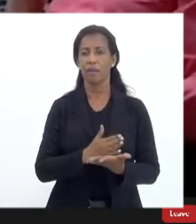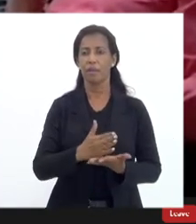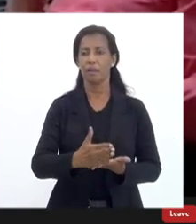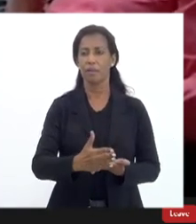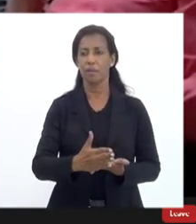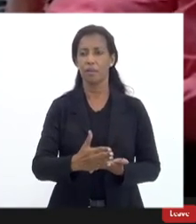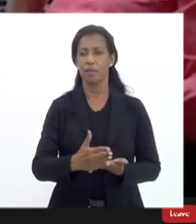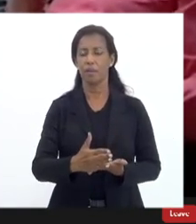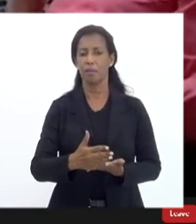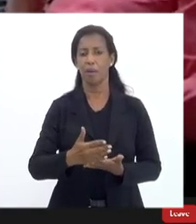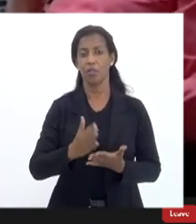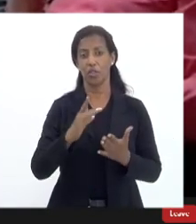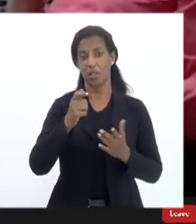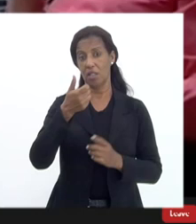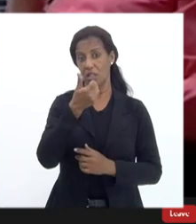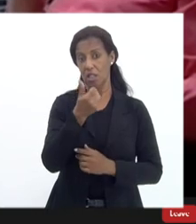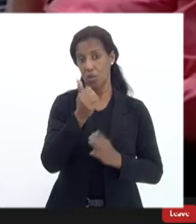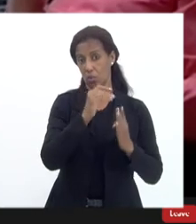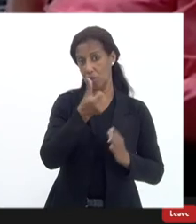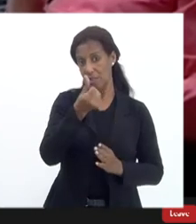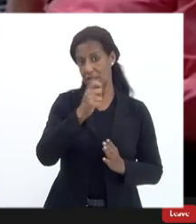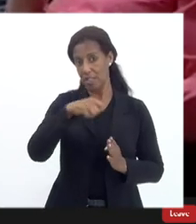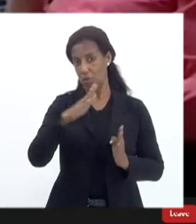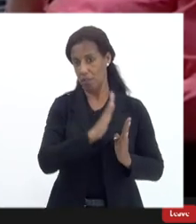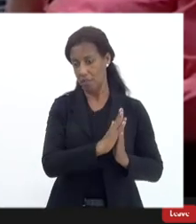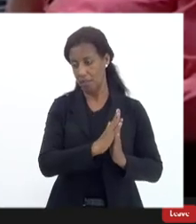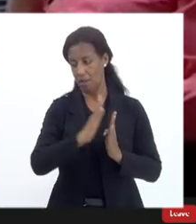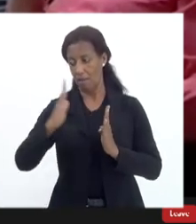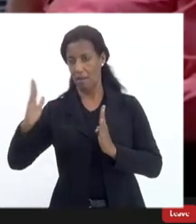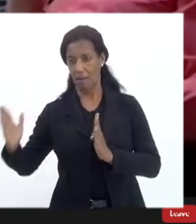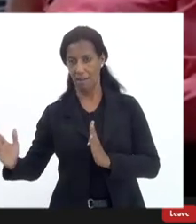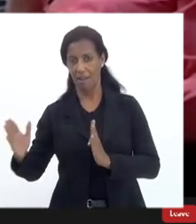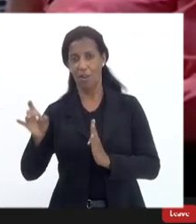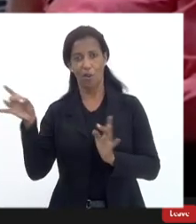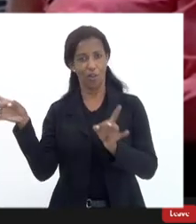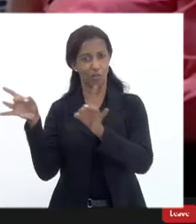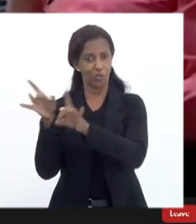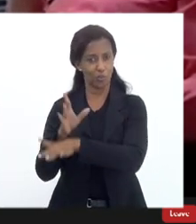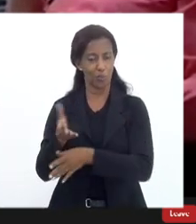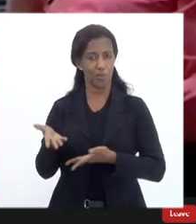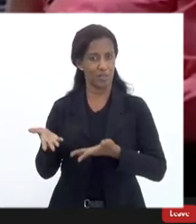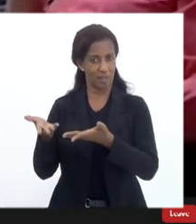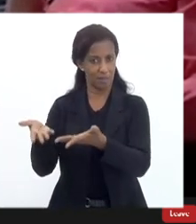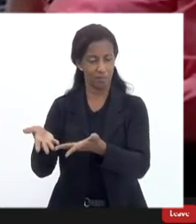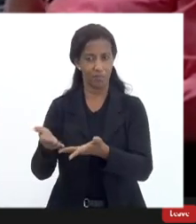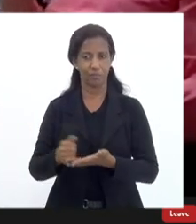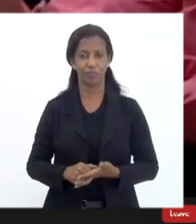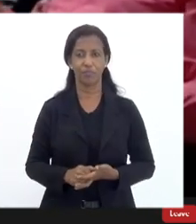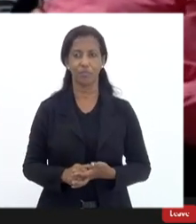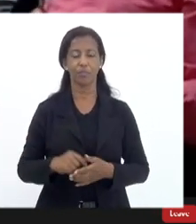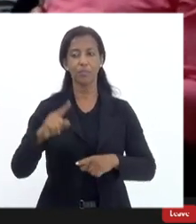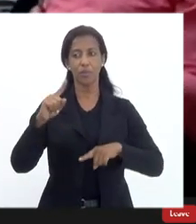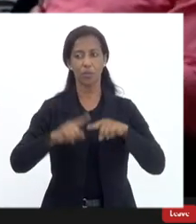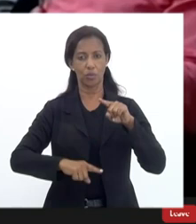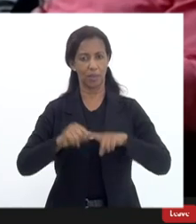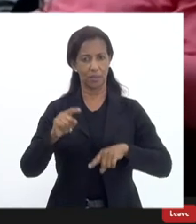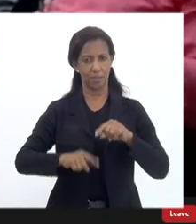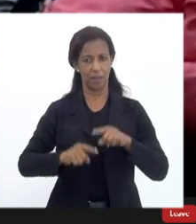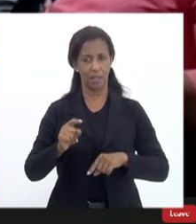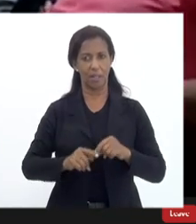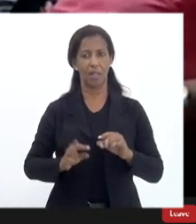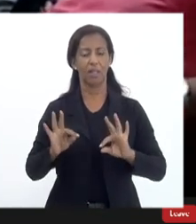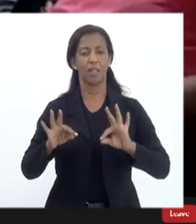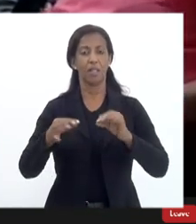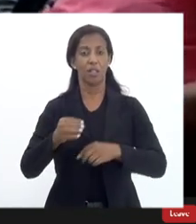A partir do segundo trimestre, nós disponibilizamos, além dos materiais e